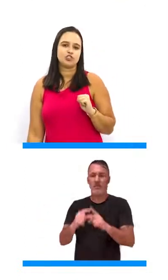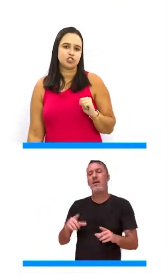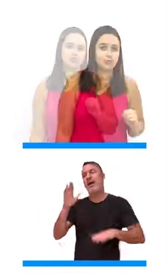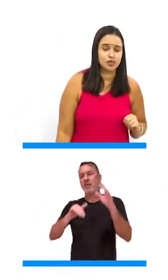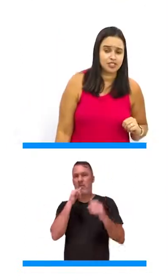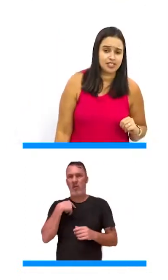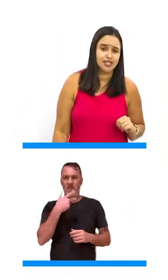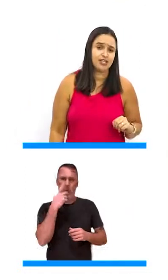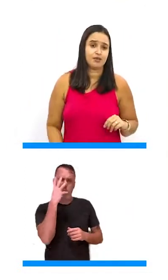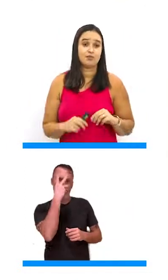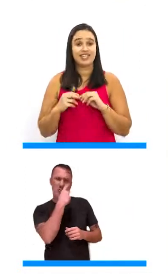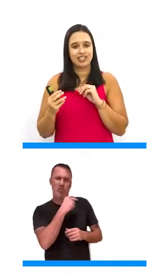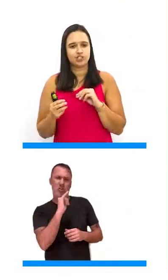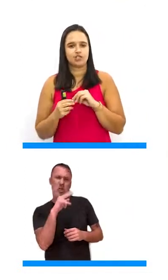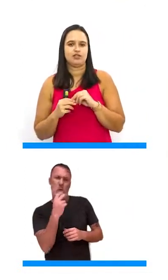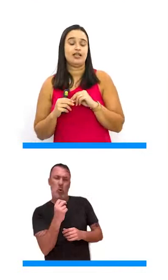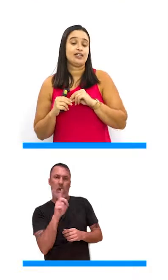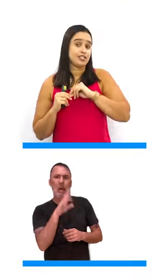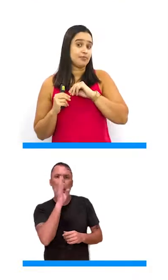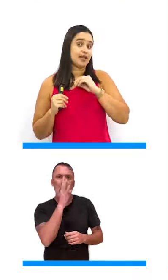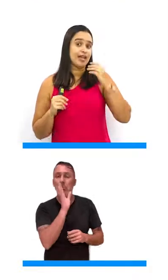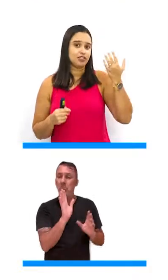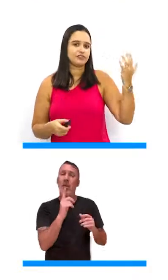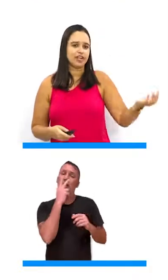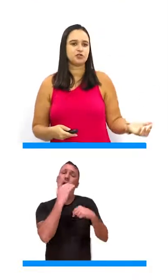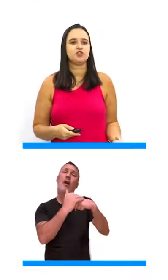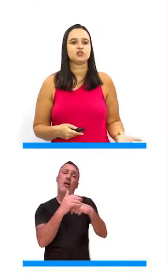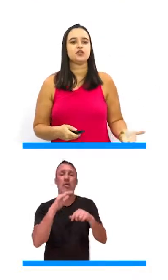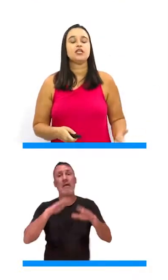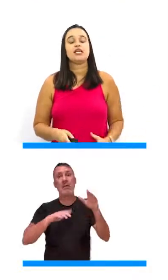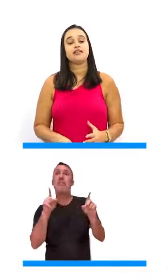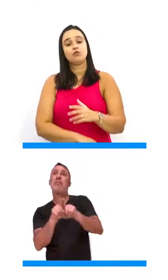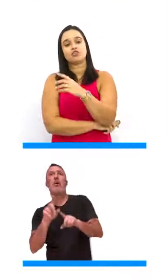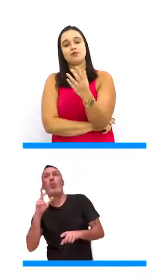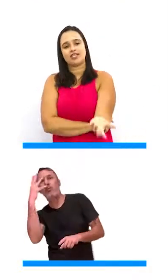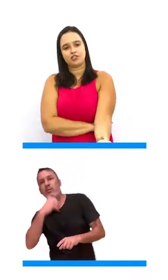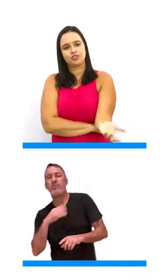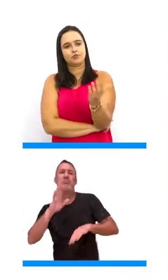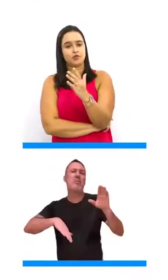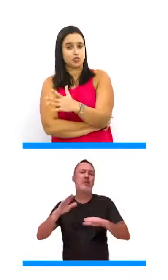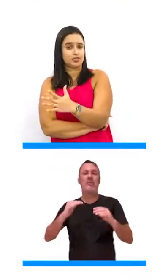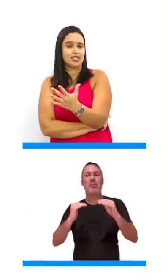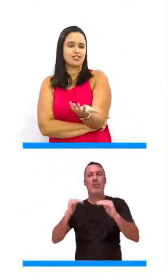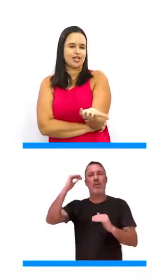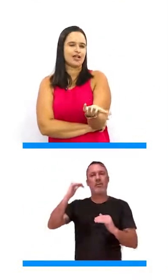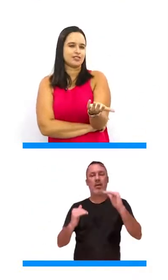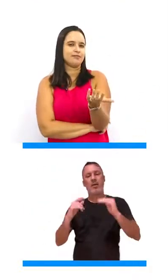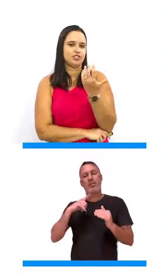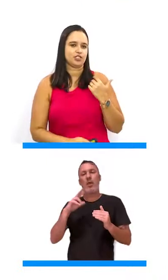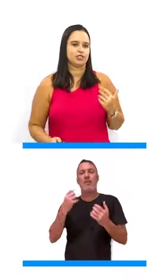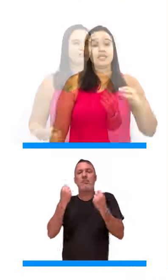falo bonitinho, pode ser uma crítica, né? Nem sempre é de fato bonito. Então, os aumentativos e diminutivos têm essa